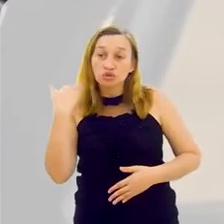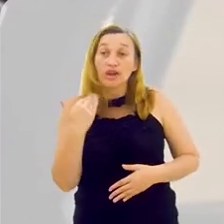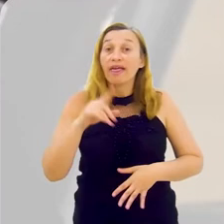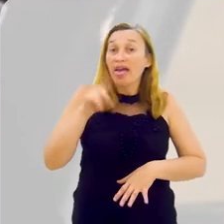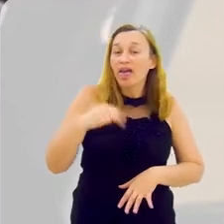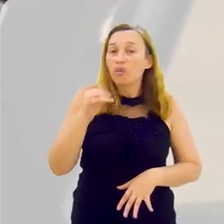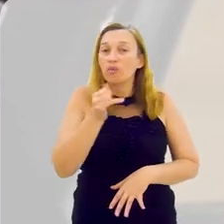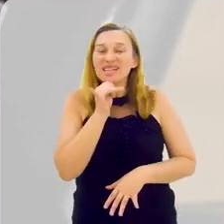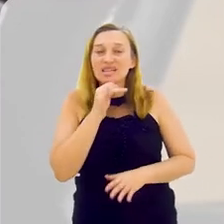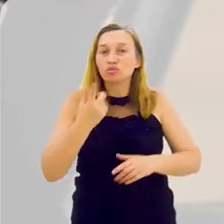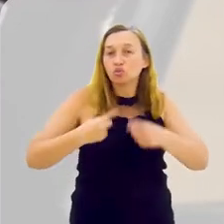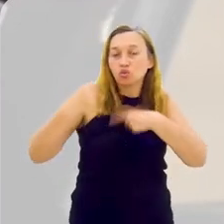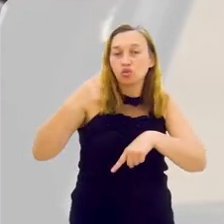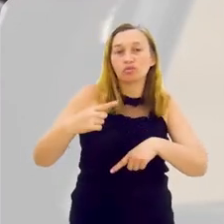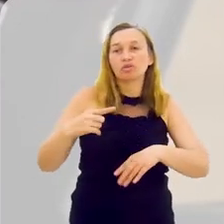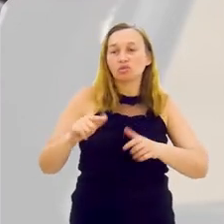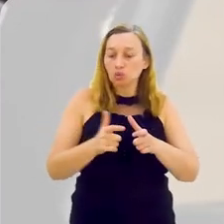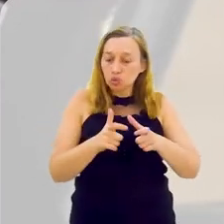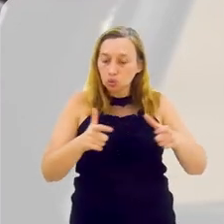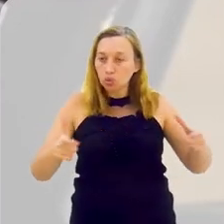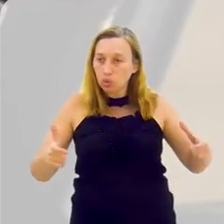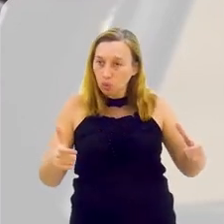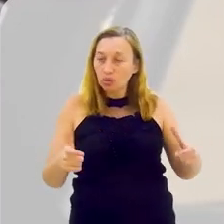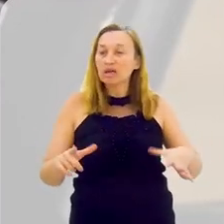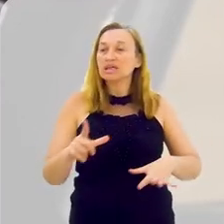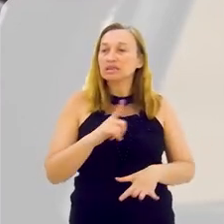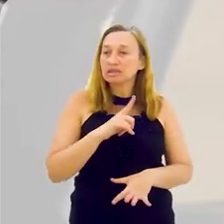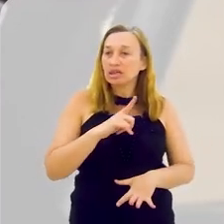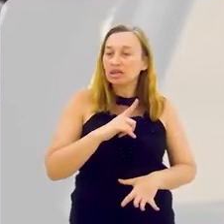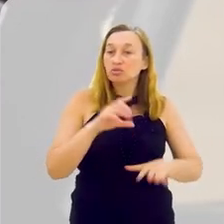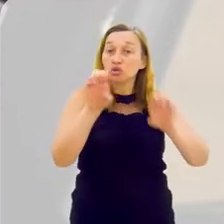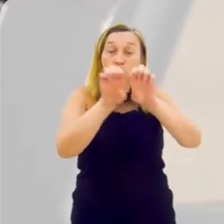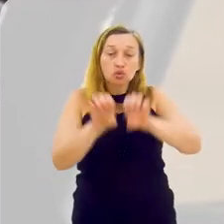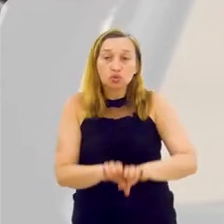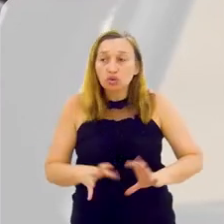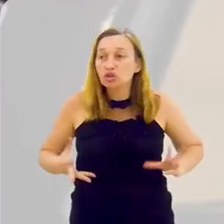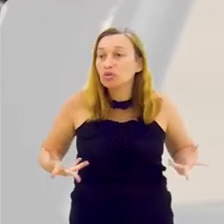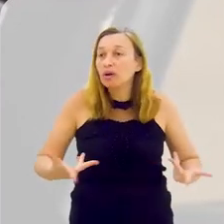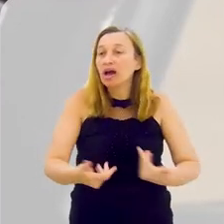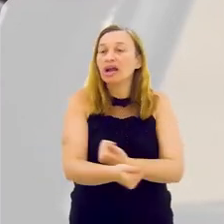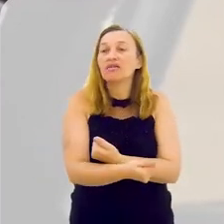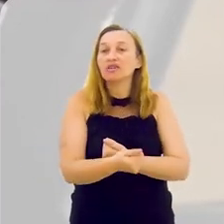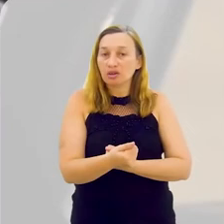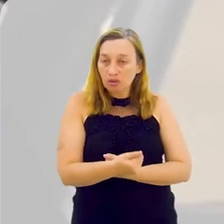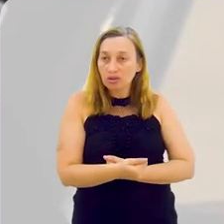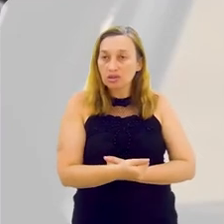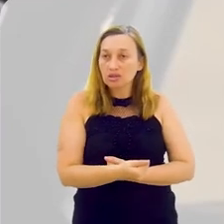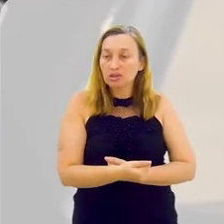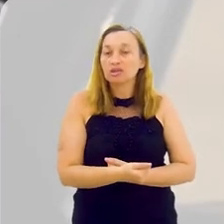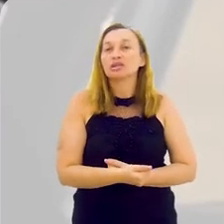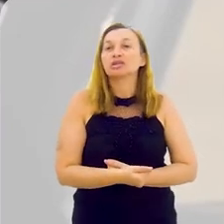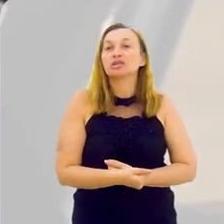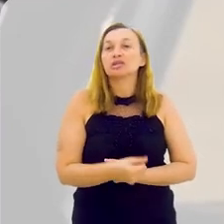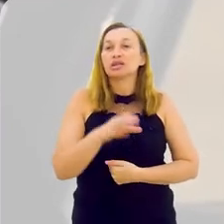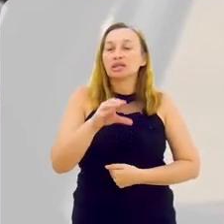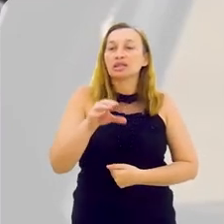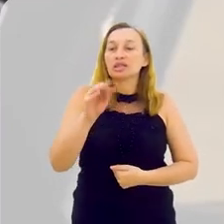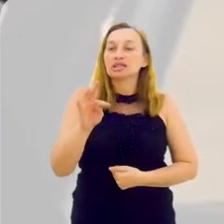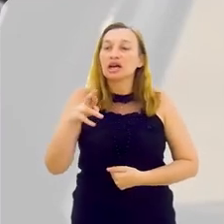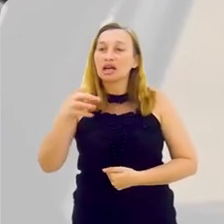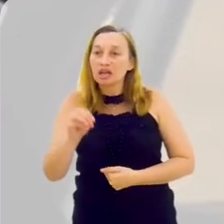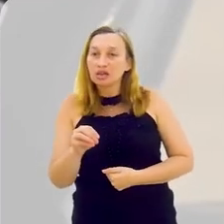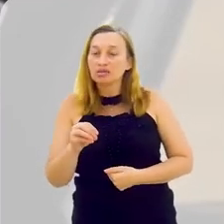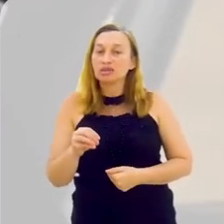a Petrobras. Isso, Geisa, é um exemplo de sucesso que está crescendo. Nós temos infraestruturas